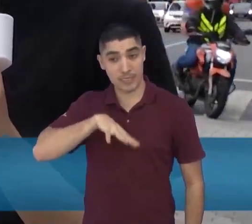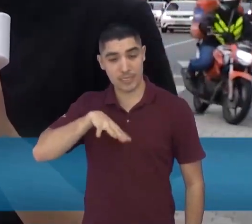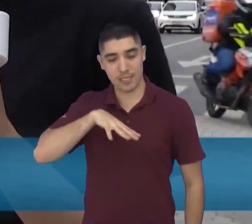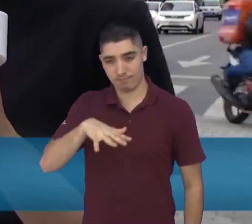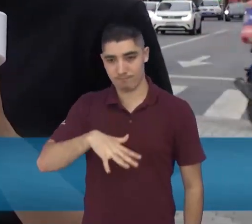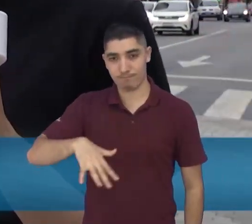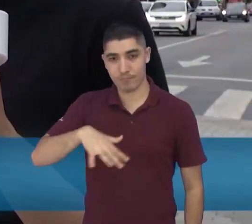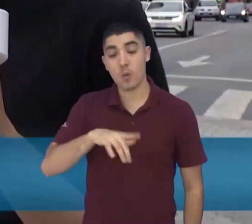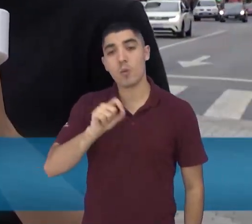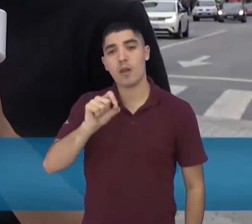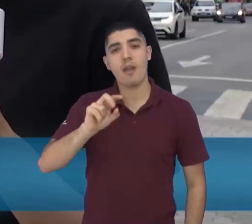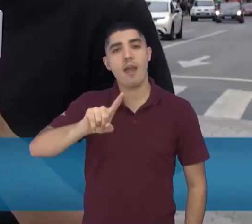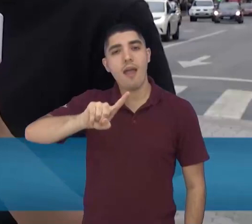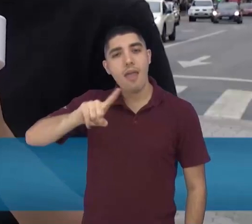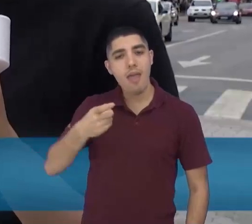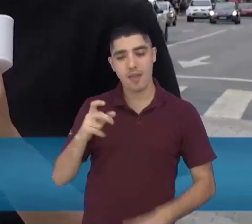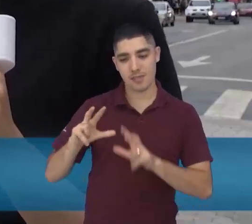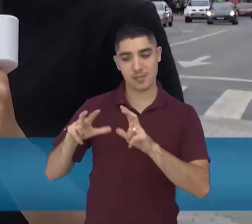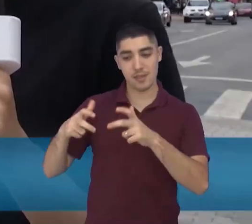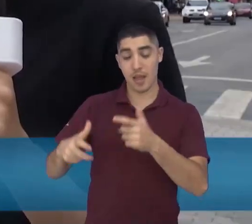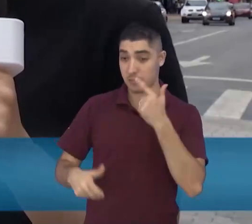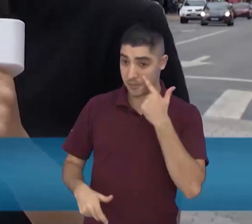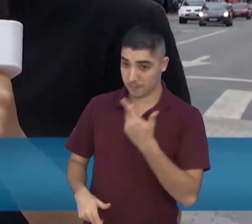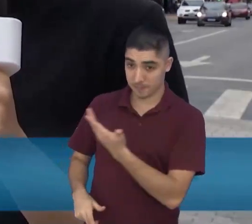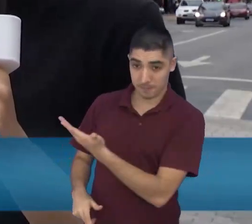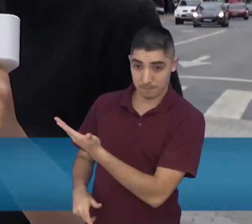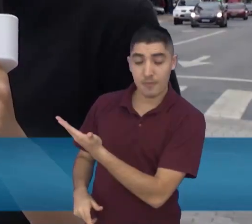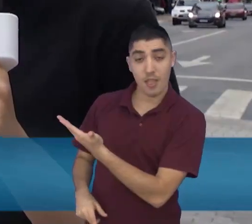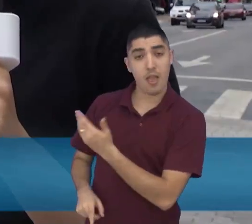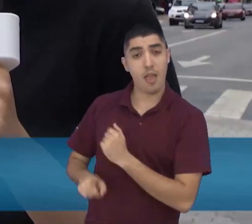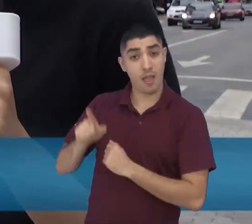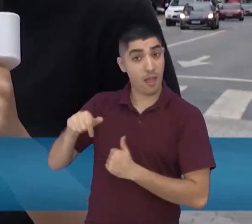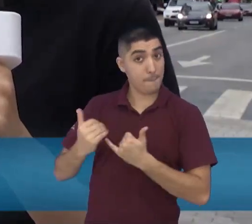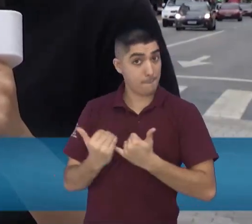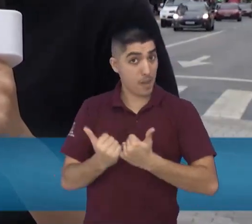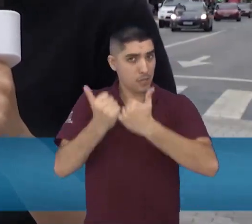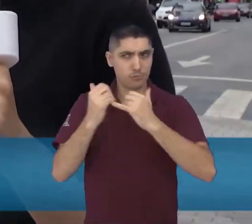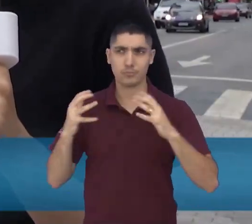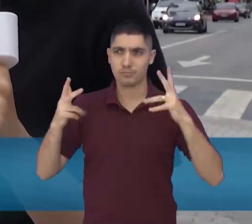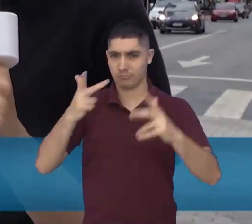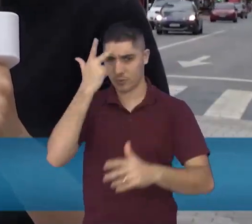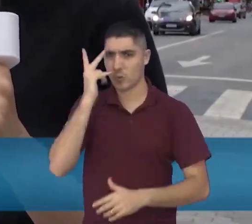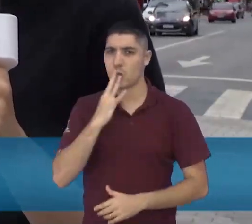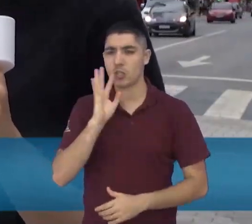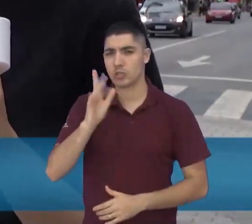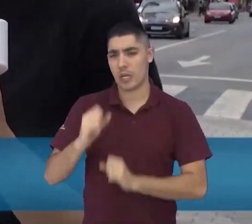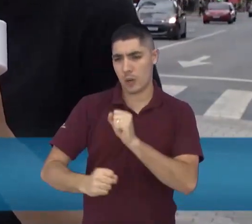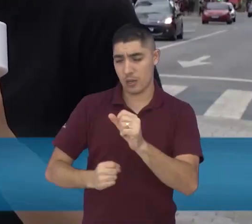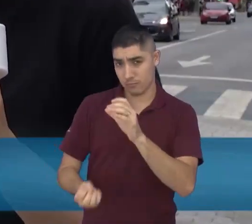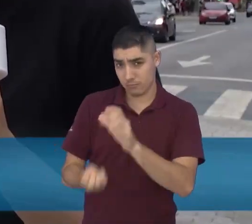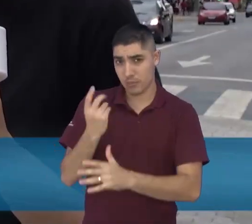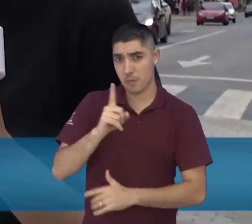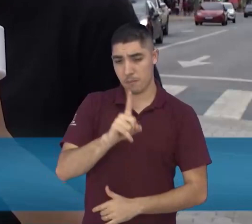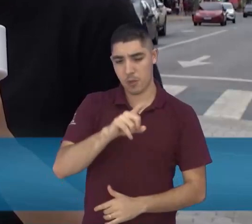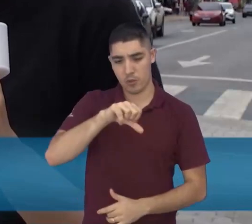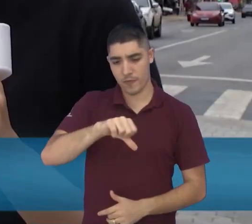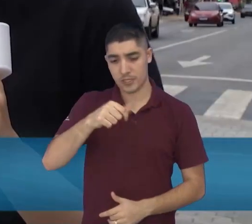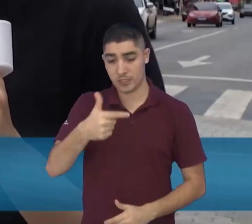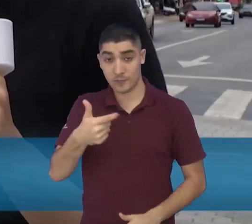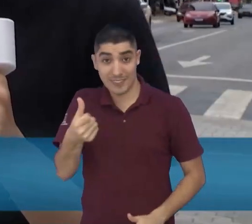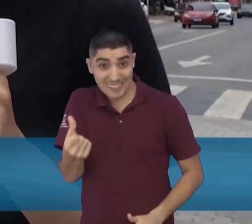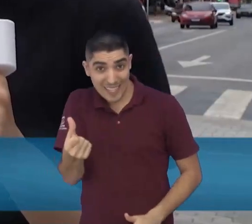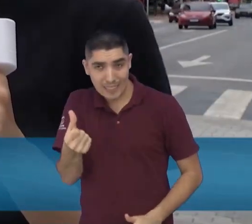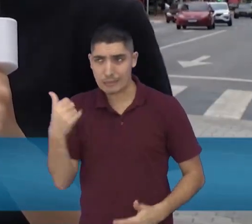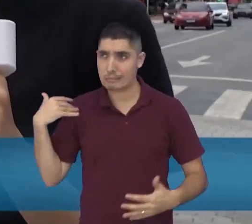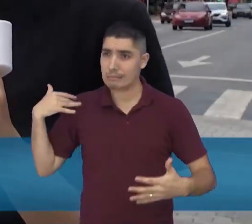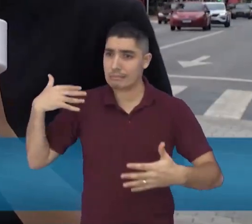a antiga Câmara Municipal, um patrimônio bem conhecido da cidade. Ela que está aqui desde o ano de 1926 e que no